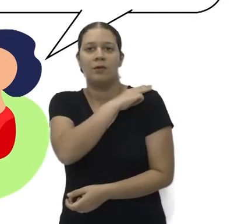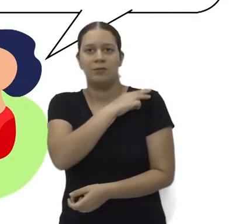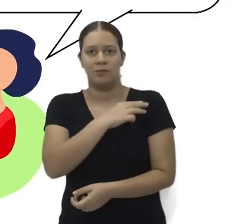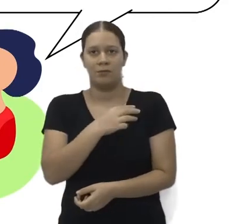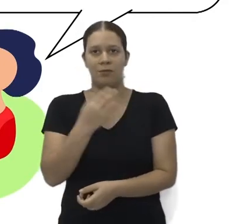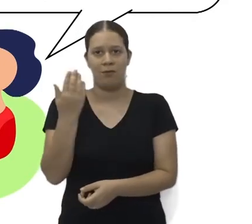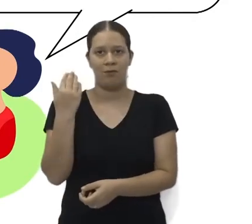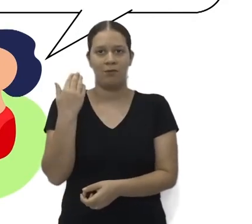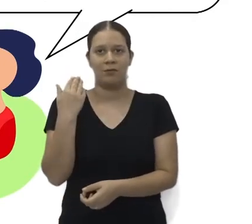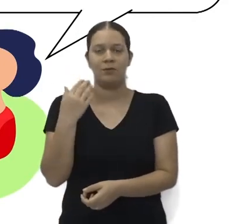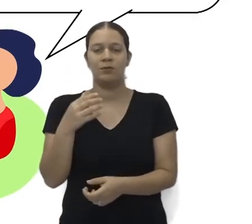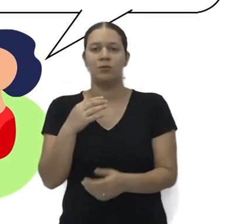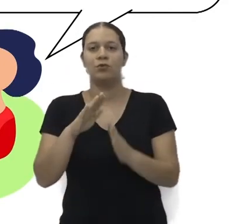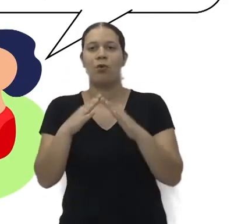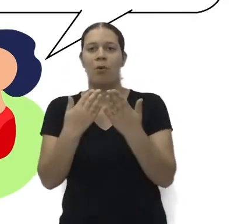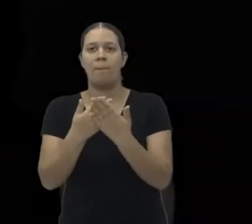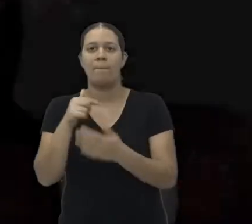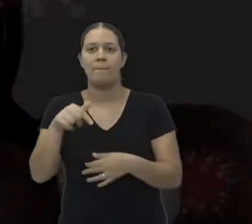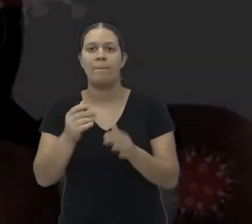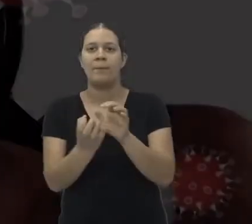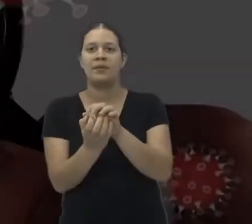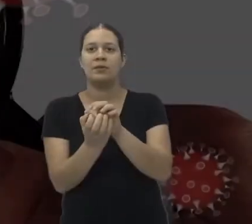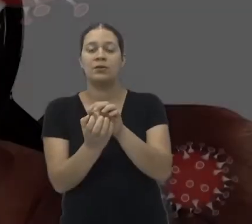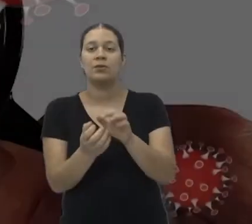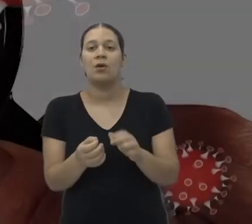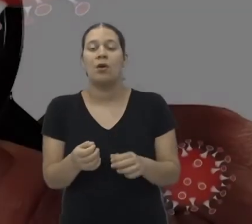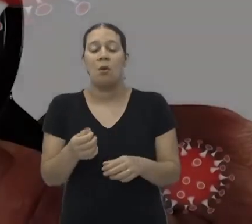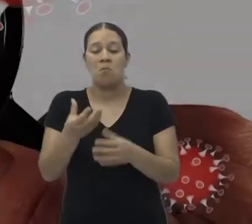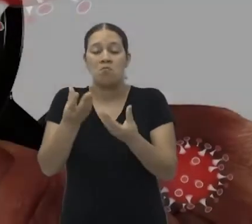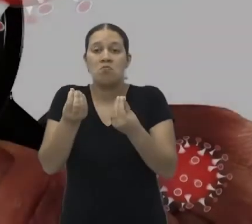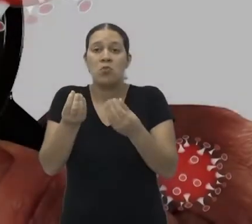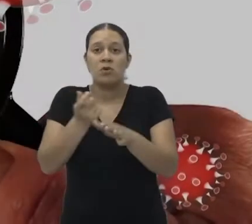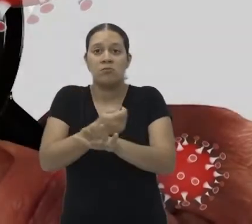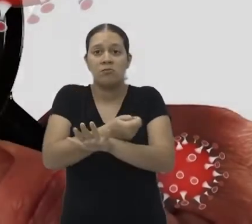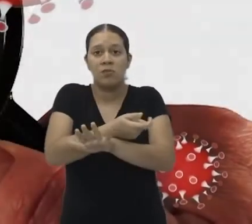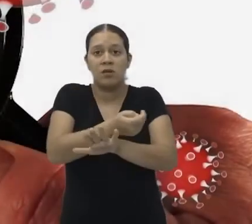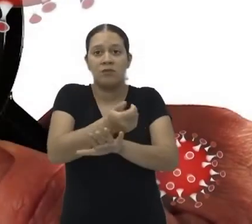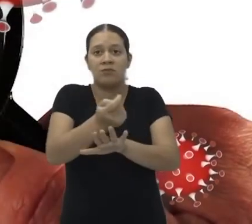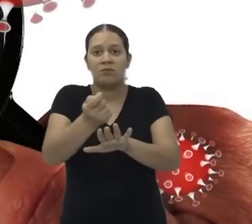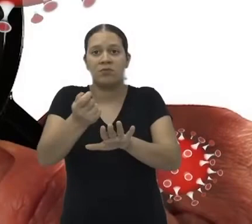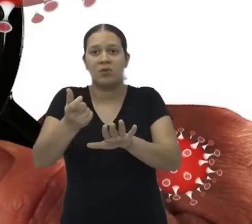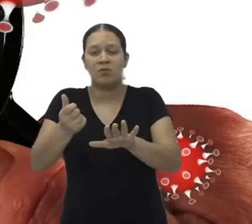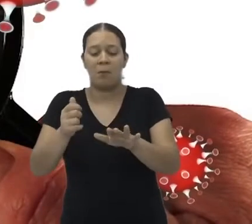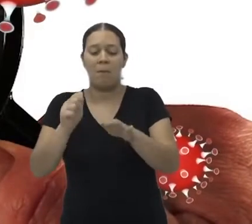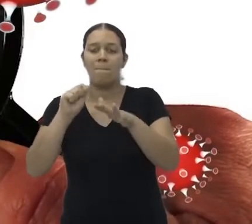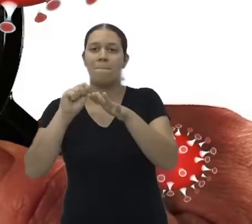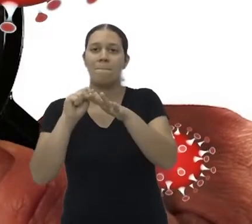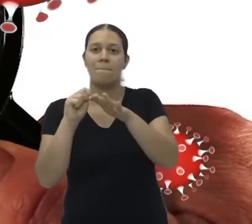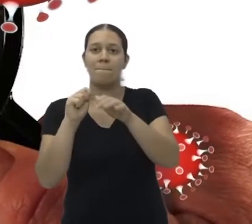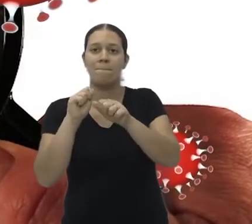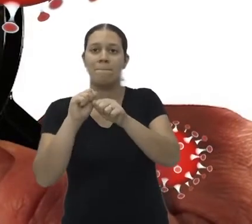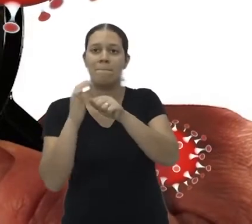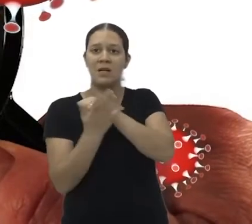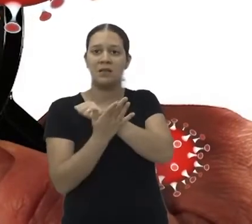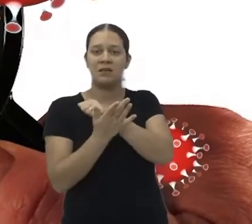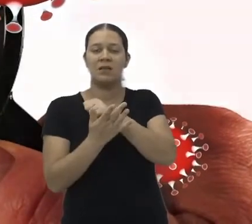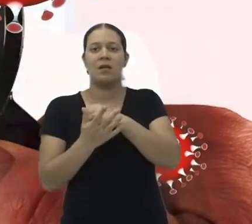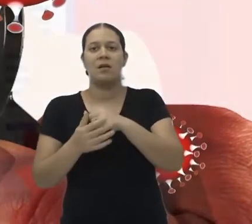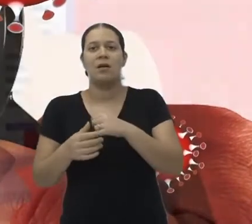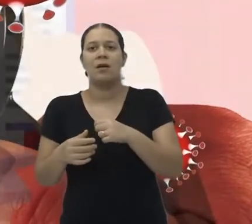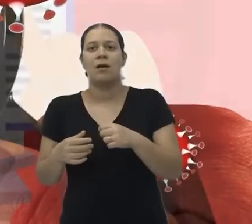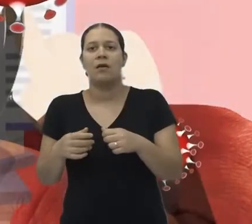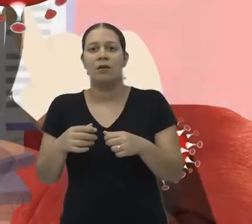Alberto Torres, em Pernambuco. O excesso de fake news é uma pandemia que enfrentamos há muito